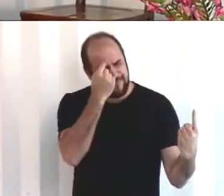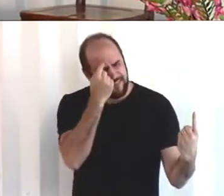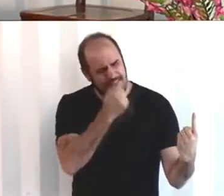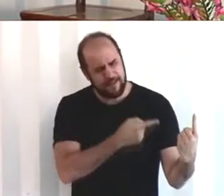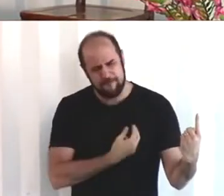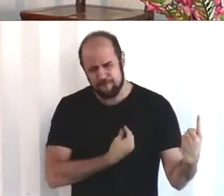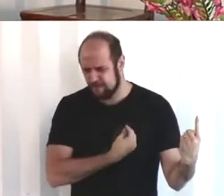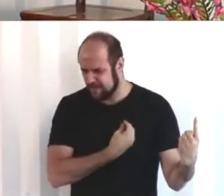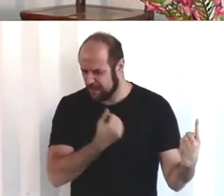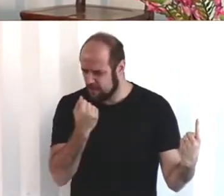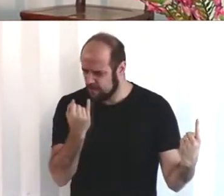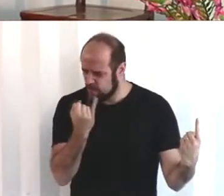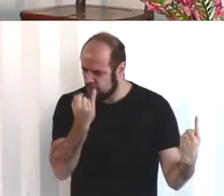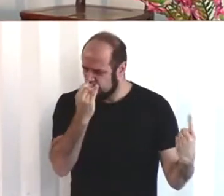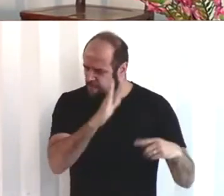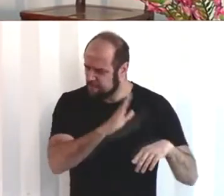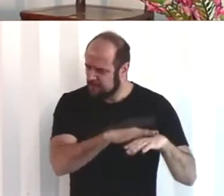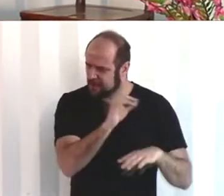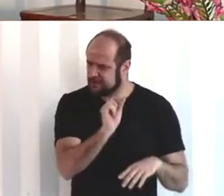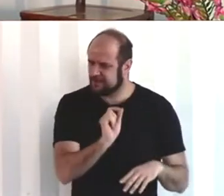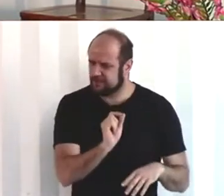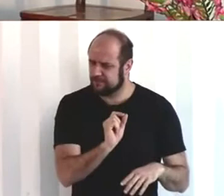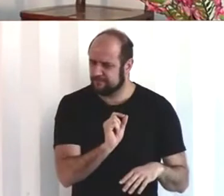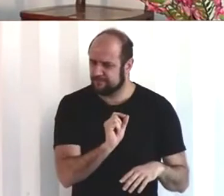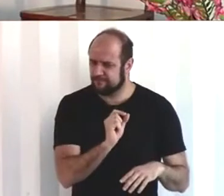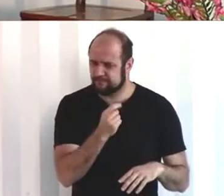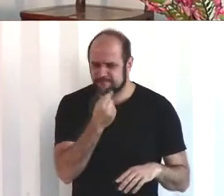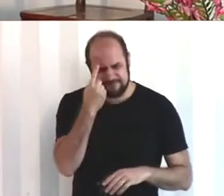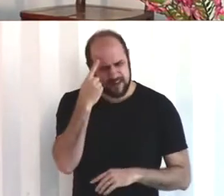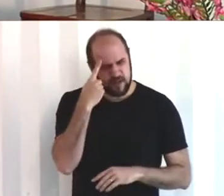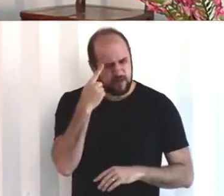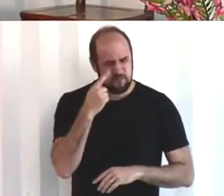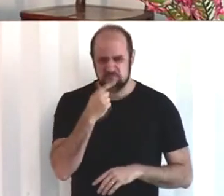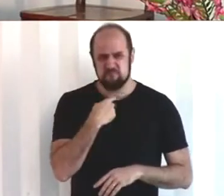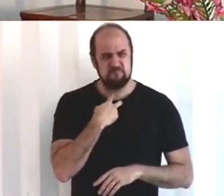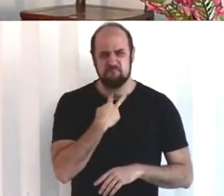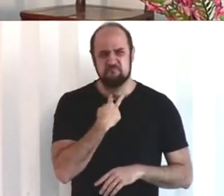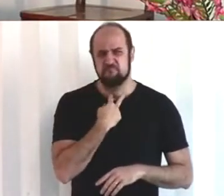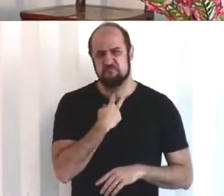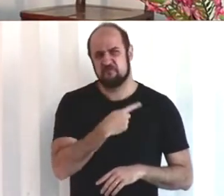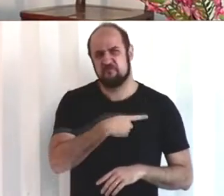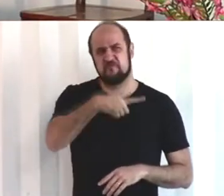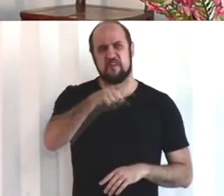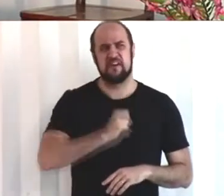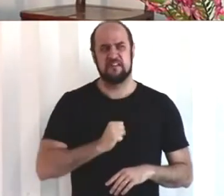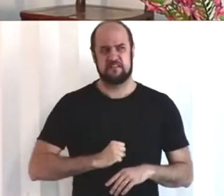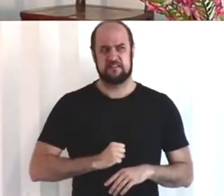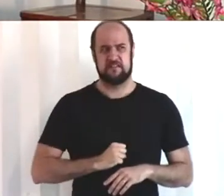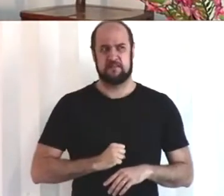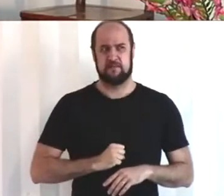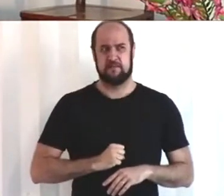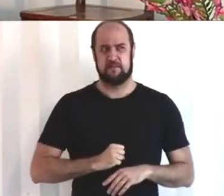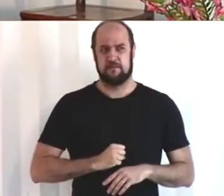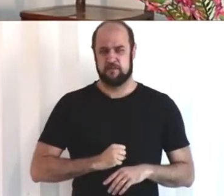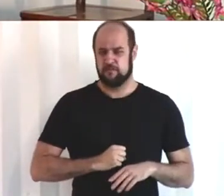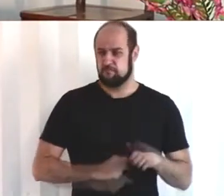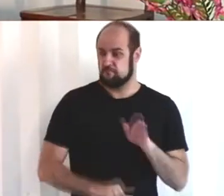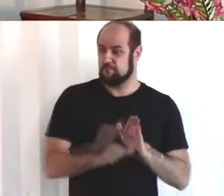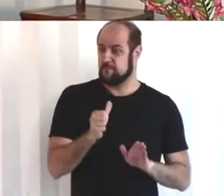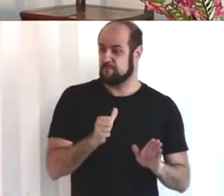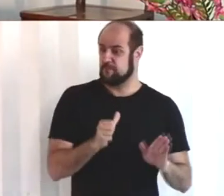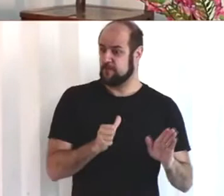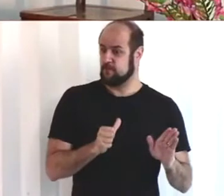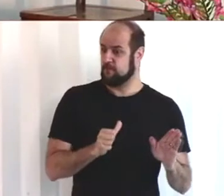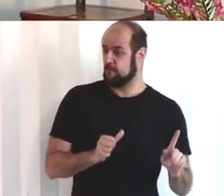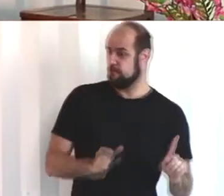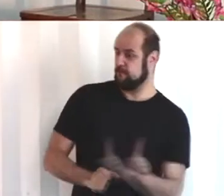sacerdote. Ele disse: eu não posso ir ao sacerdote sem antes dar glória a Deus, na presença daquele que